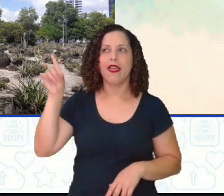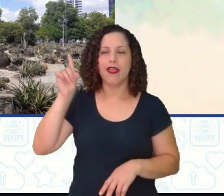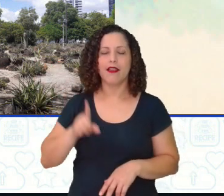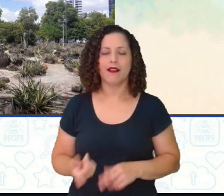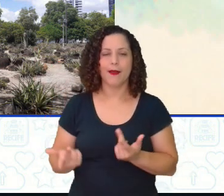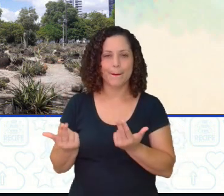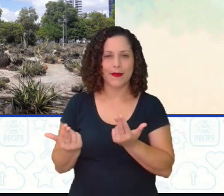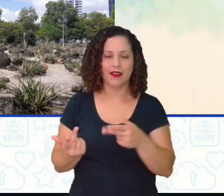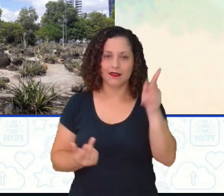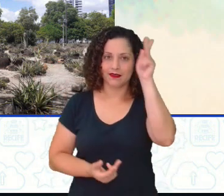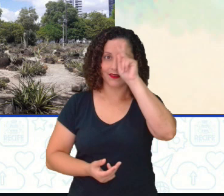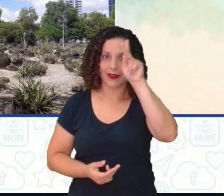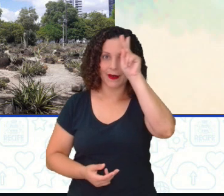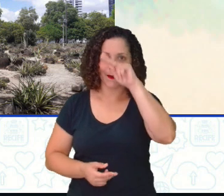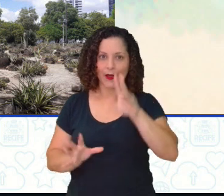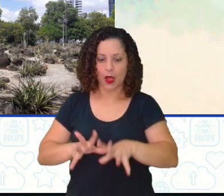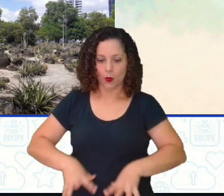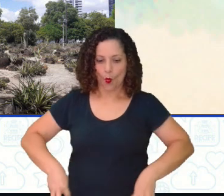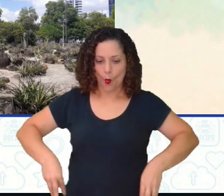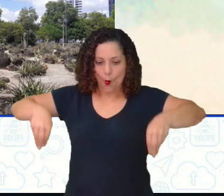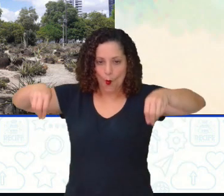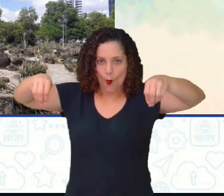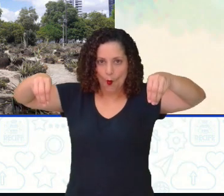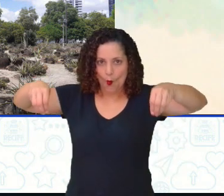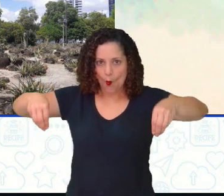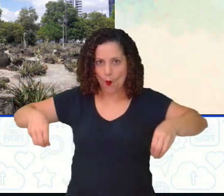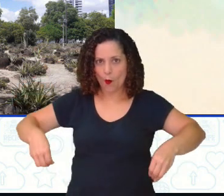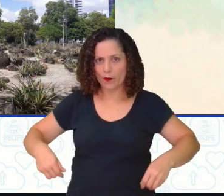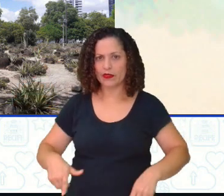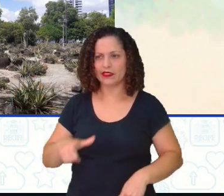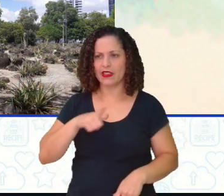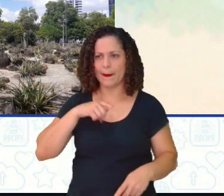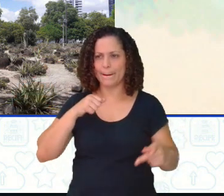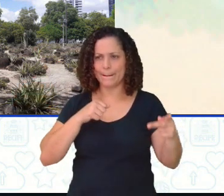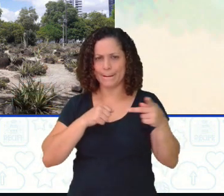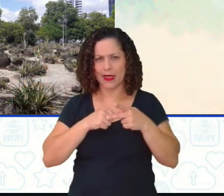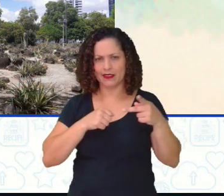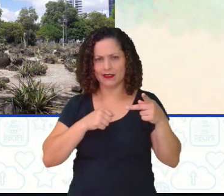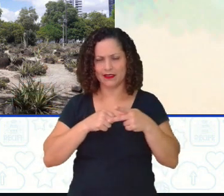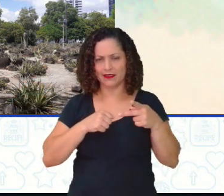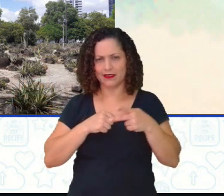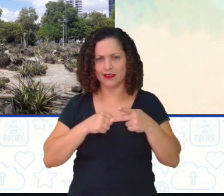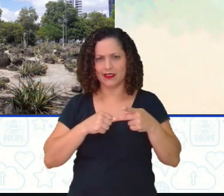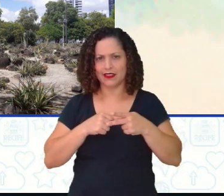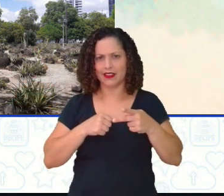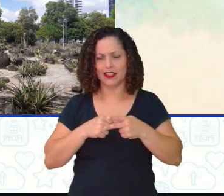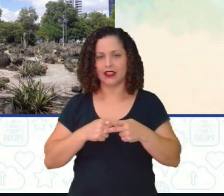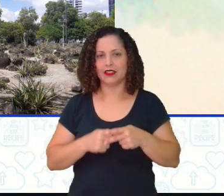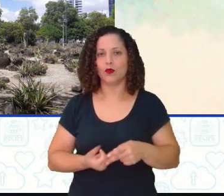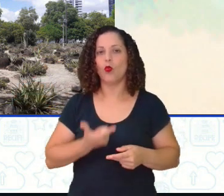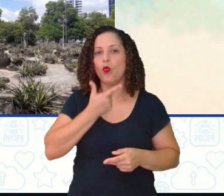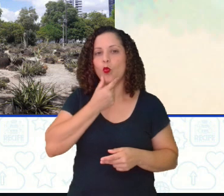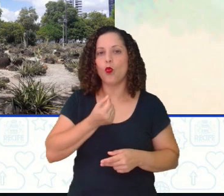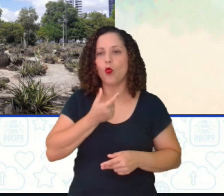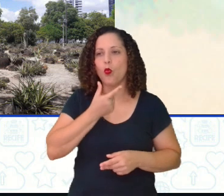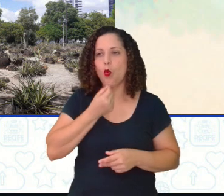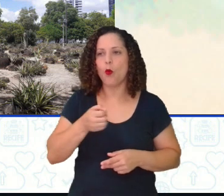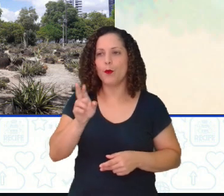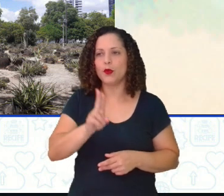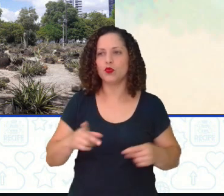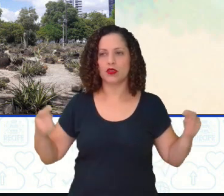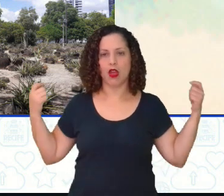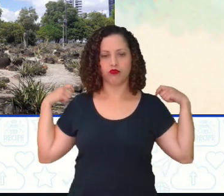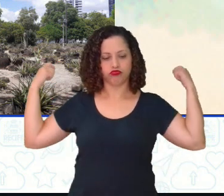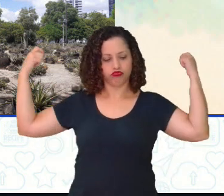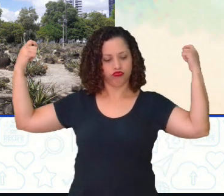sertão. A gente vai ver aí, né, feito de pedra, a questão aí de um sertanejo com um gibão, né,